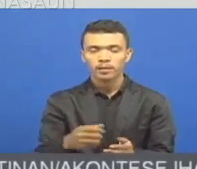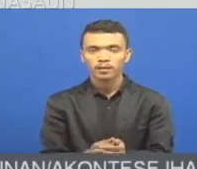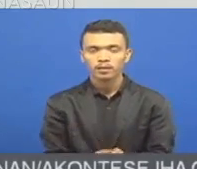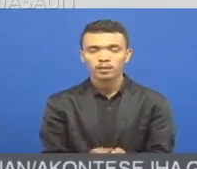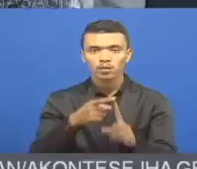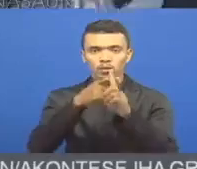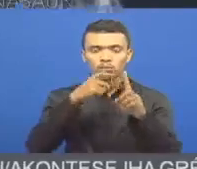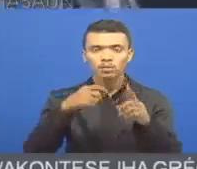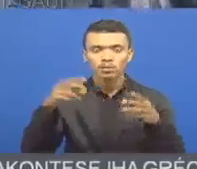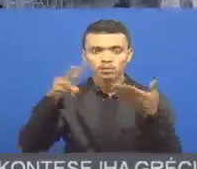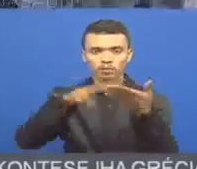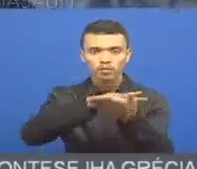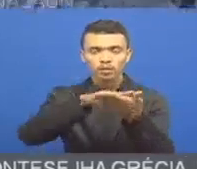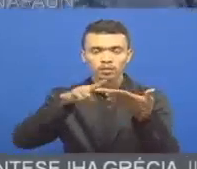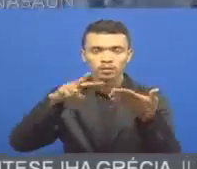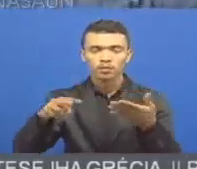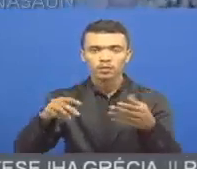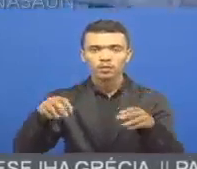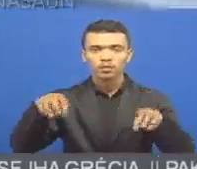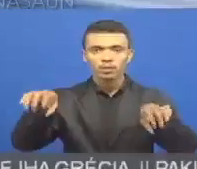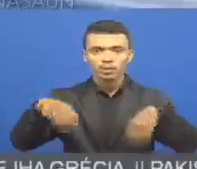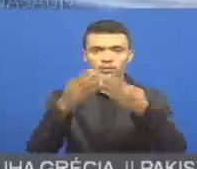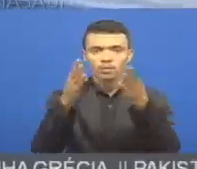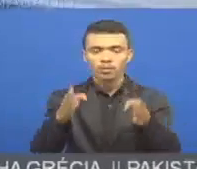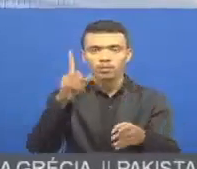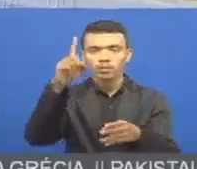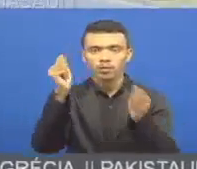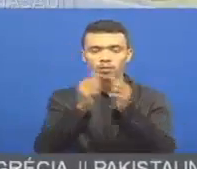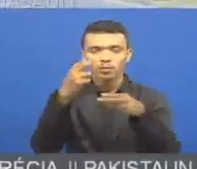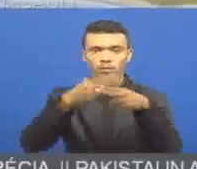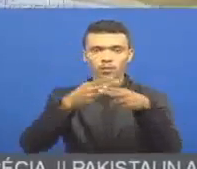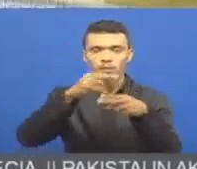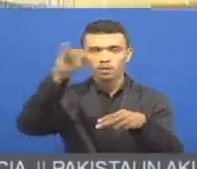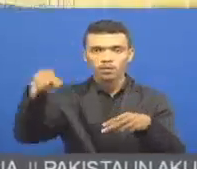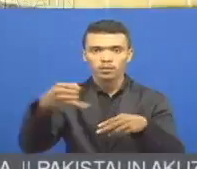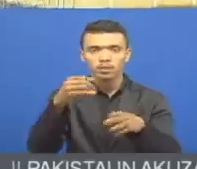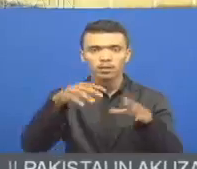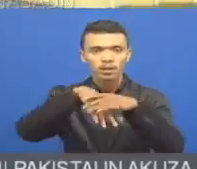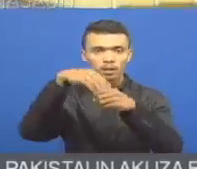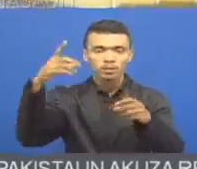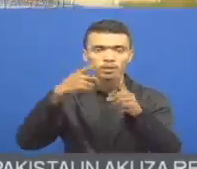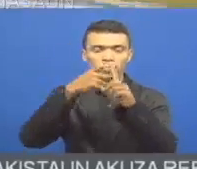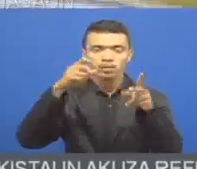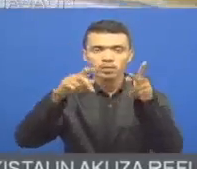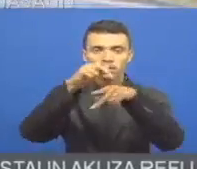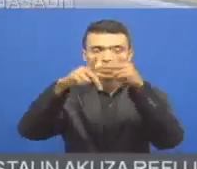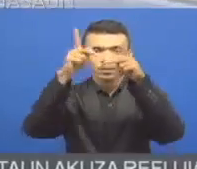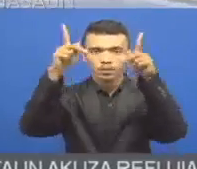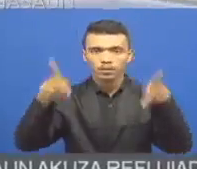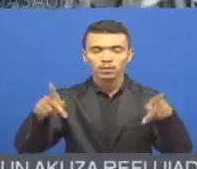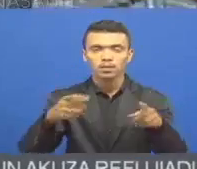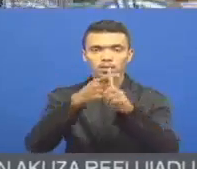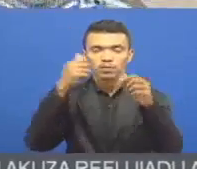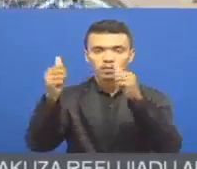cronologia russiação violento ne katak, trabalhador ida ho inicial Z, retan demissão russi empregador Loza Chico,